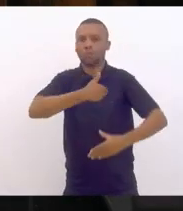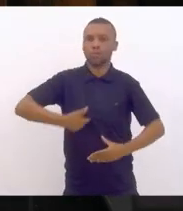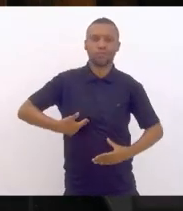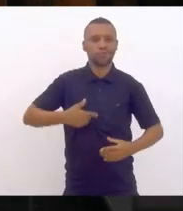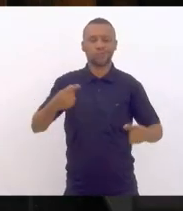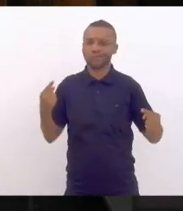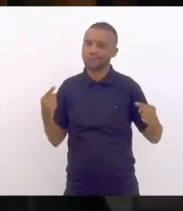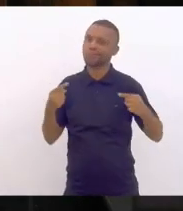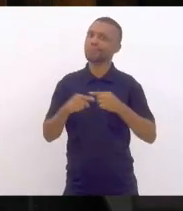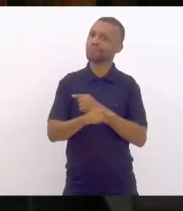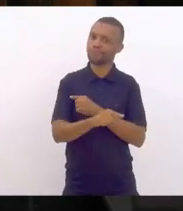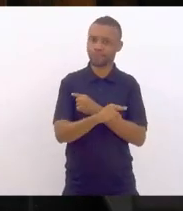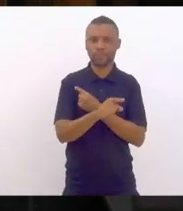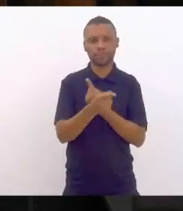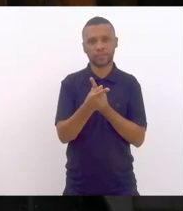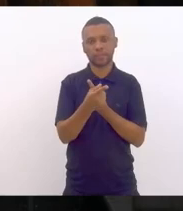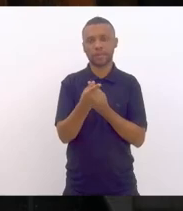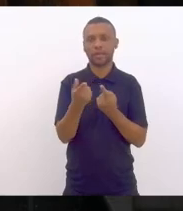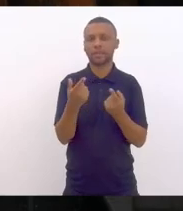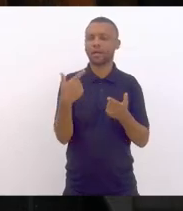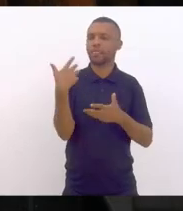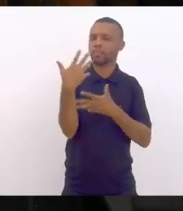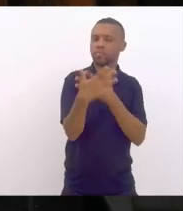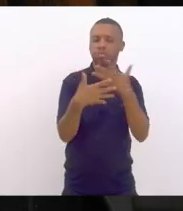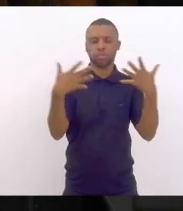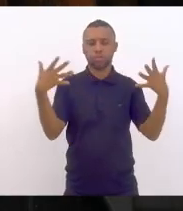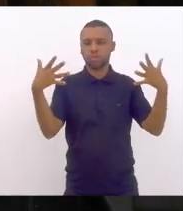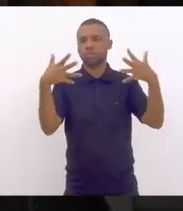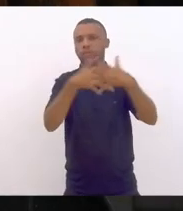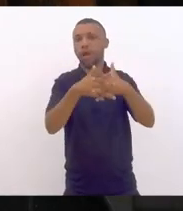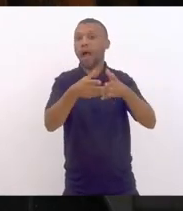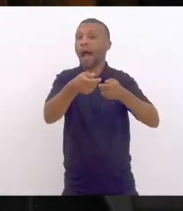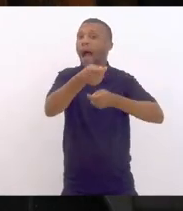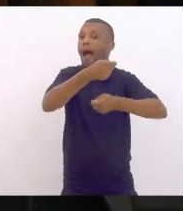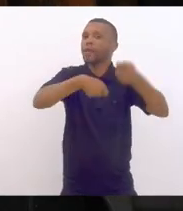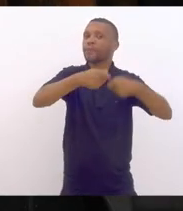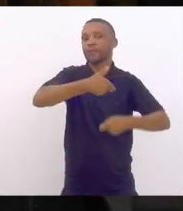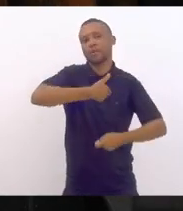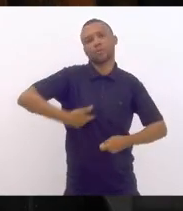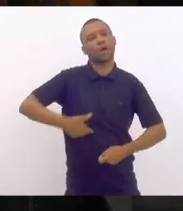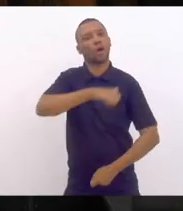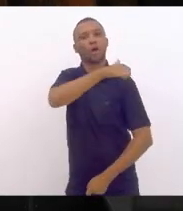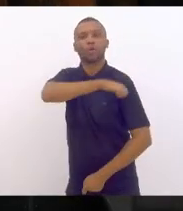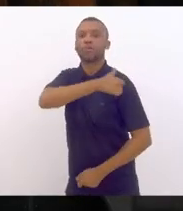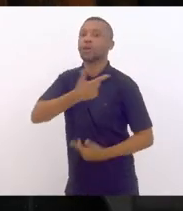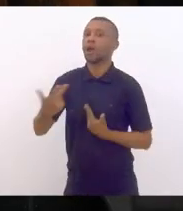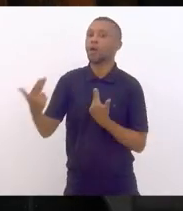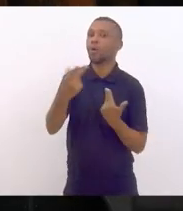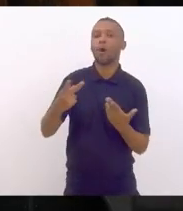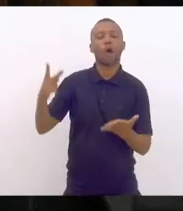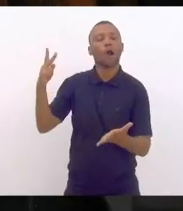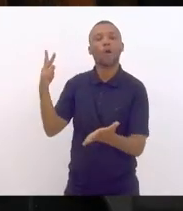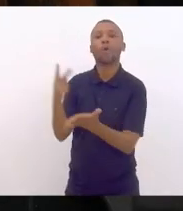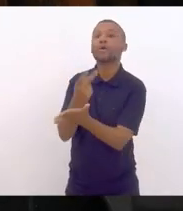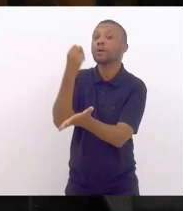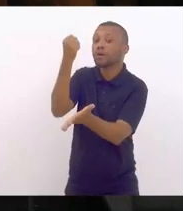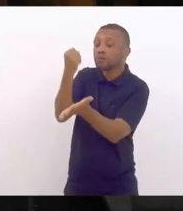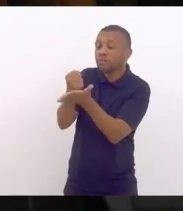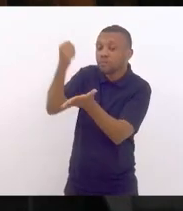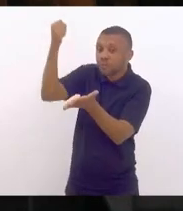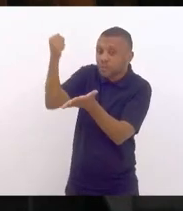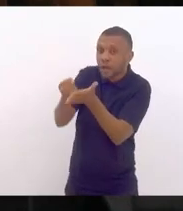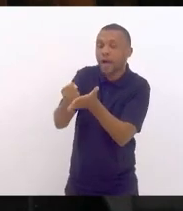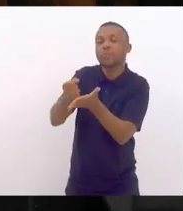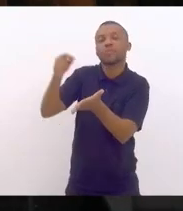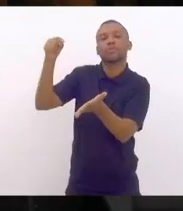desagregando o estado do Rio de Janeiro e o mesmo aconteceu com os contratos que foram